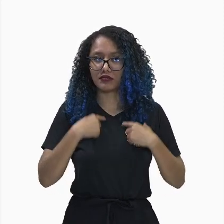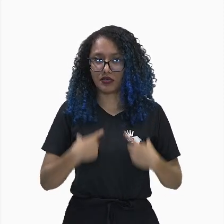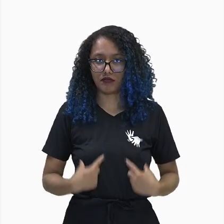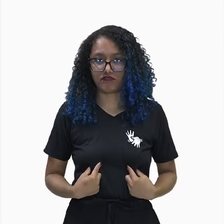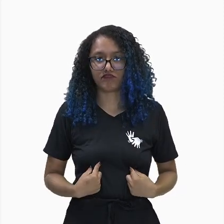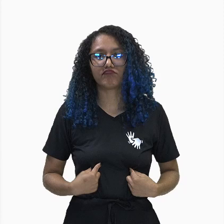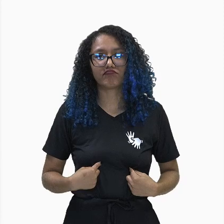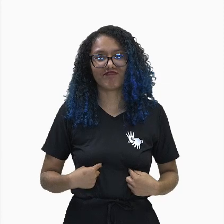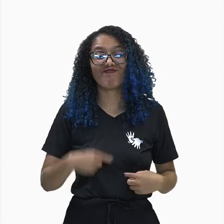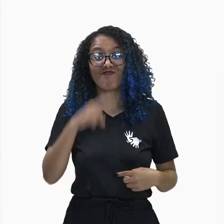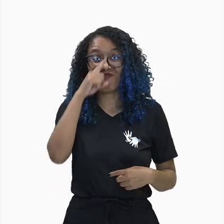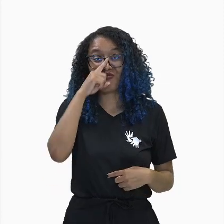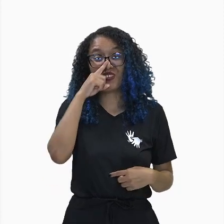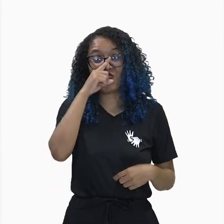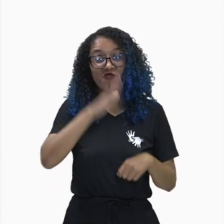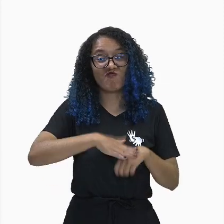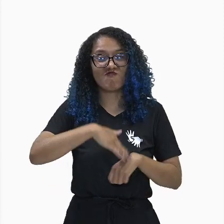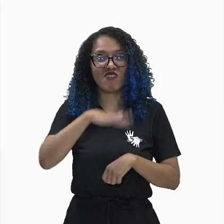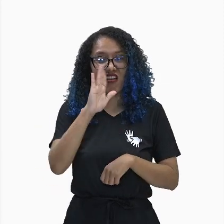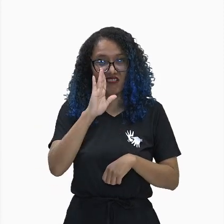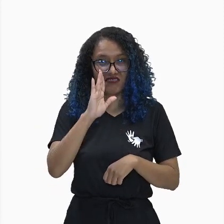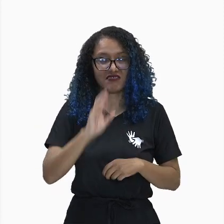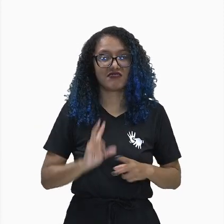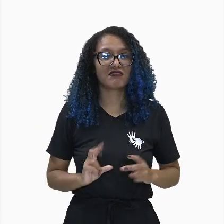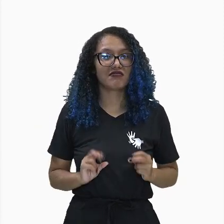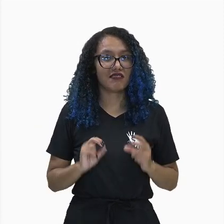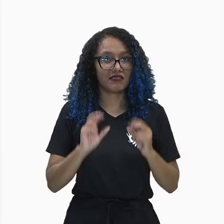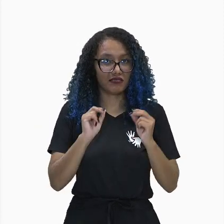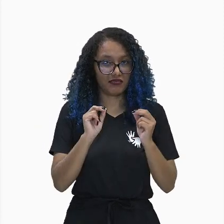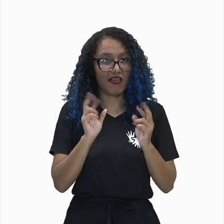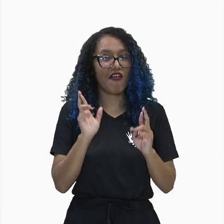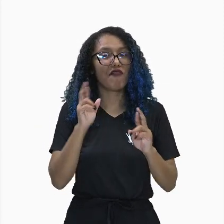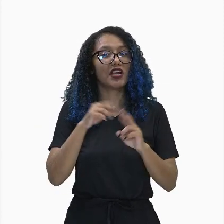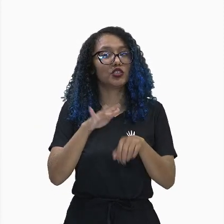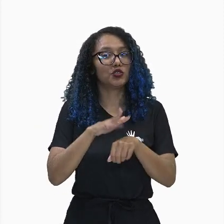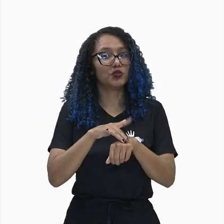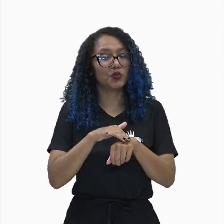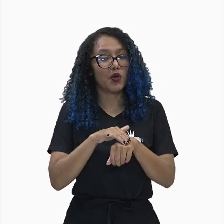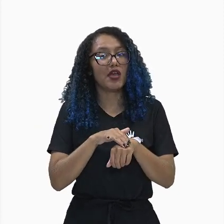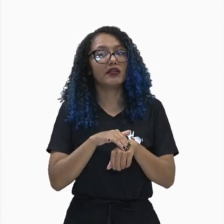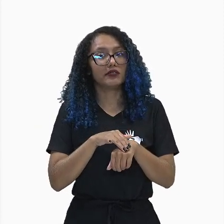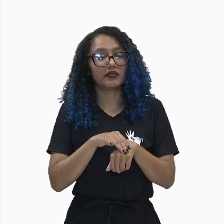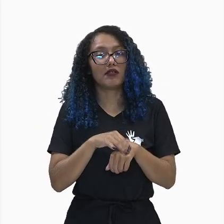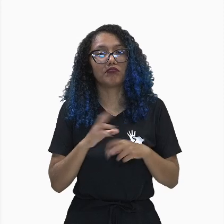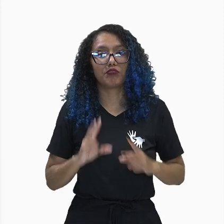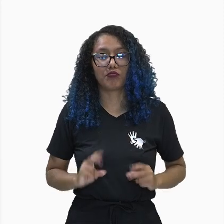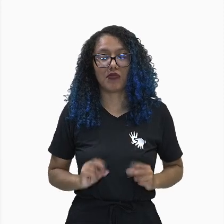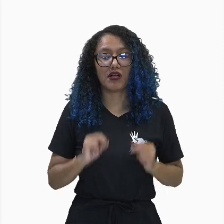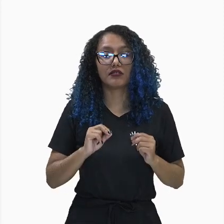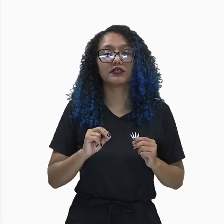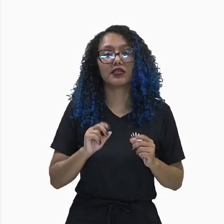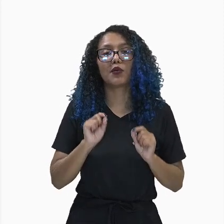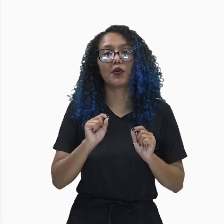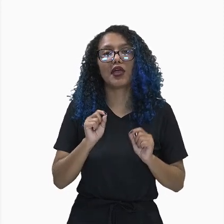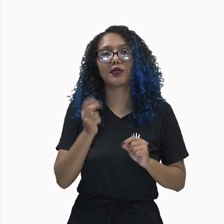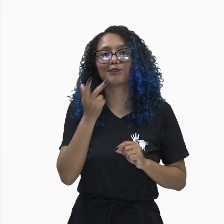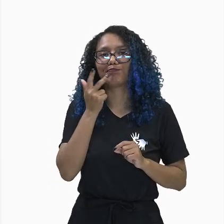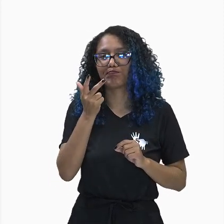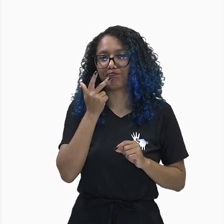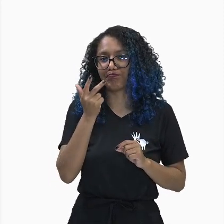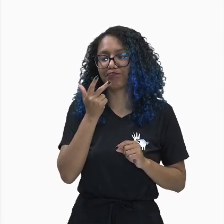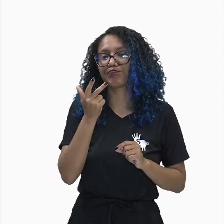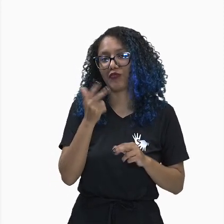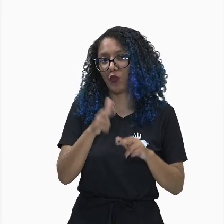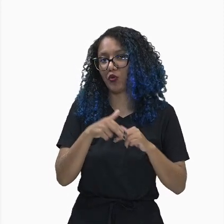grave, digamos, que nós podemos citar sobre o tabagismo. Então, todos nós